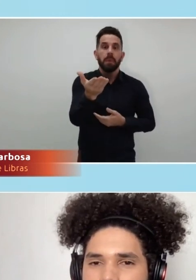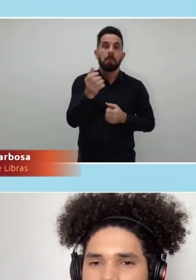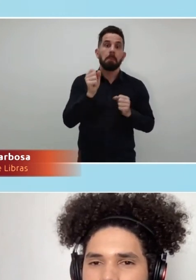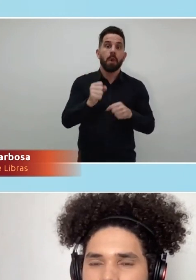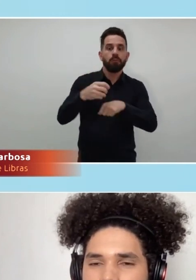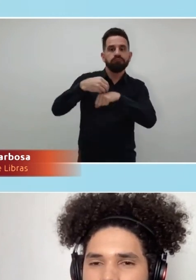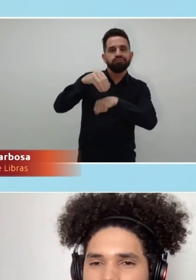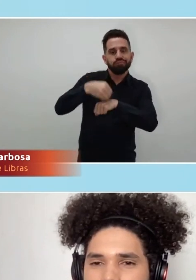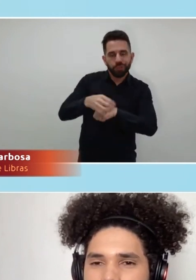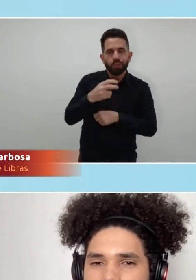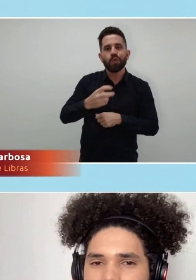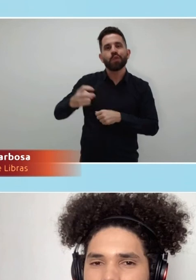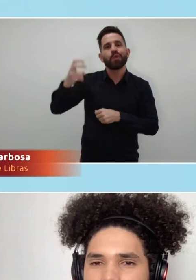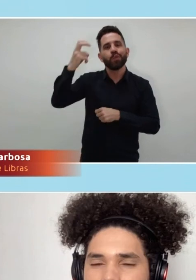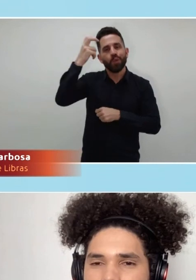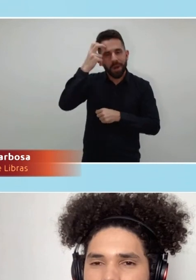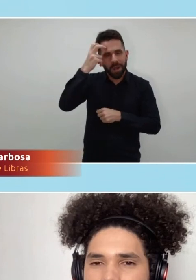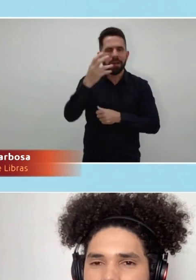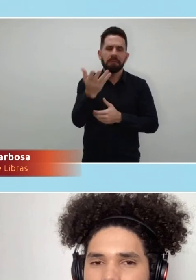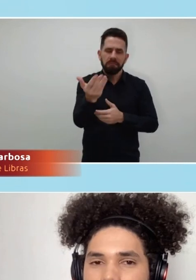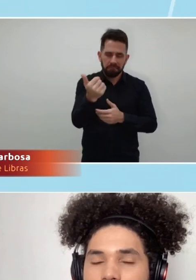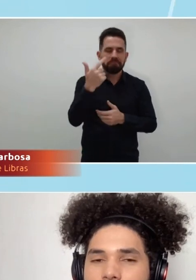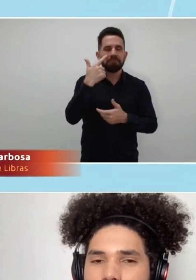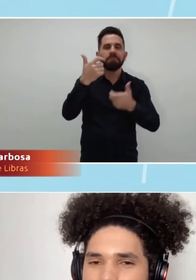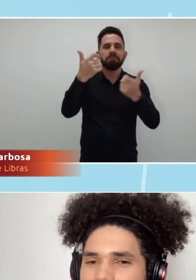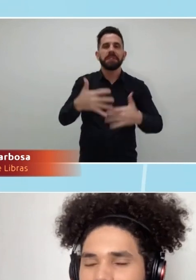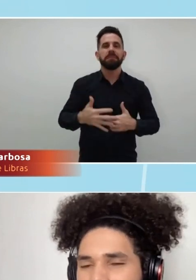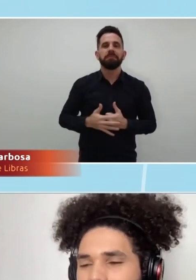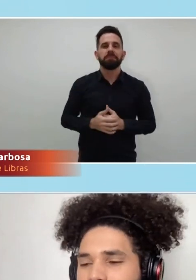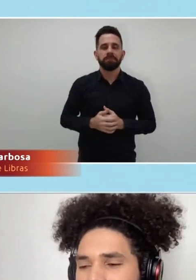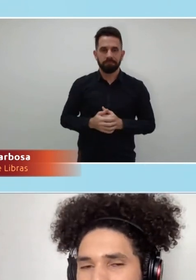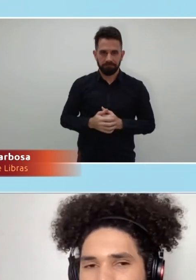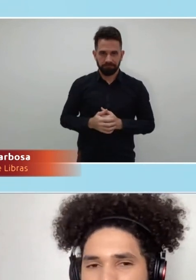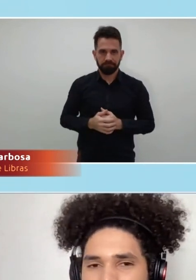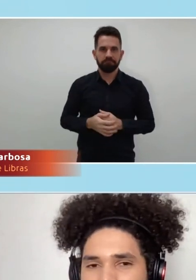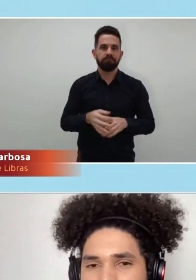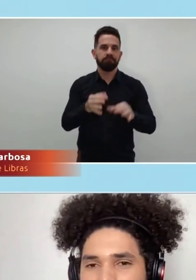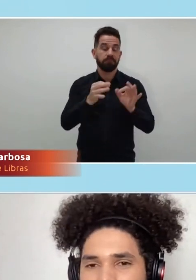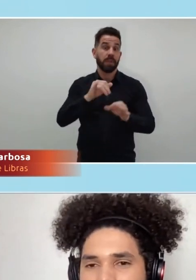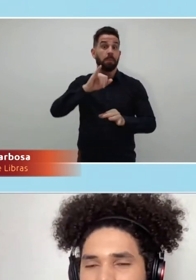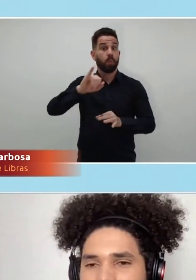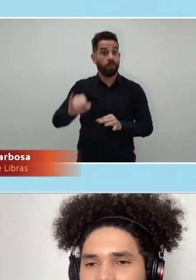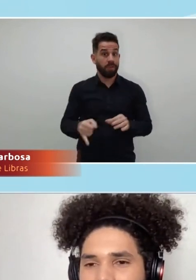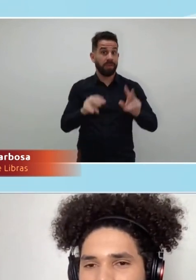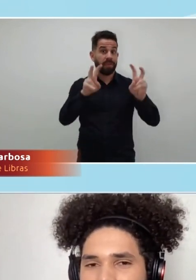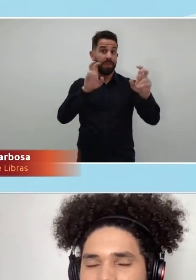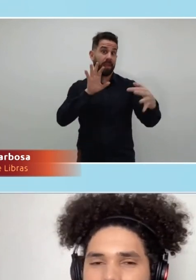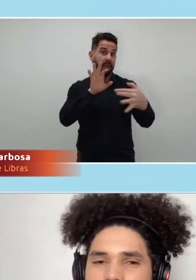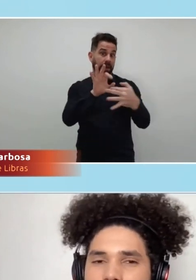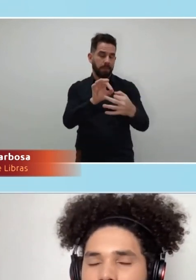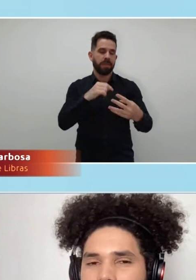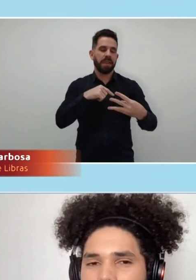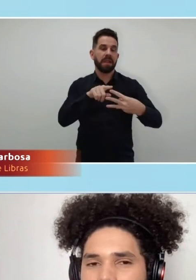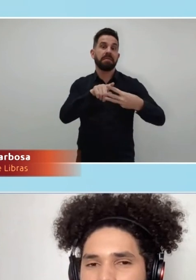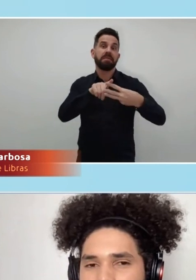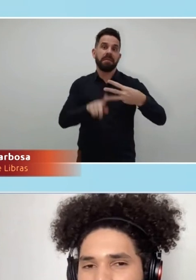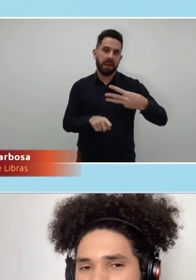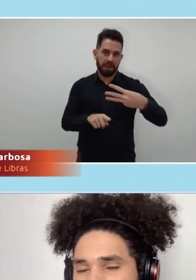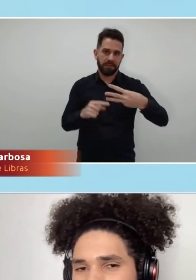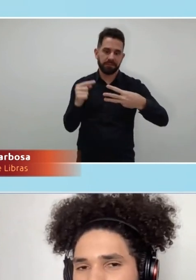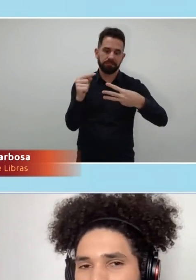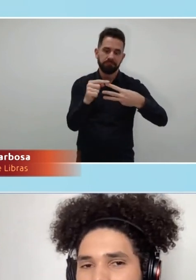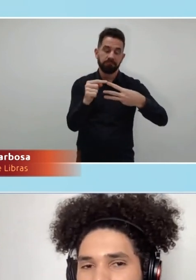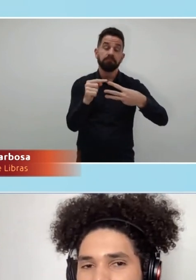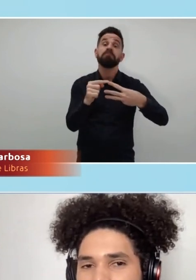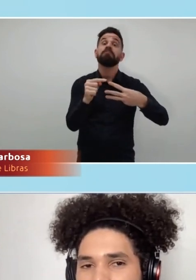para o seu final de semana. Conta para gente, Rigier. Aproveitando a mesma temática, tenho 3 dicas para vocês. A primeira